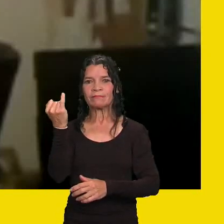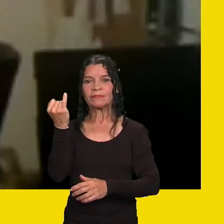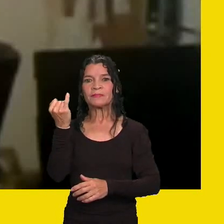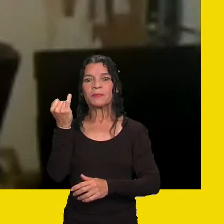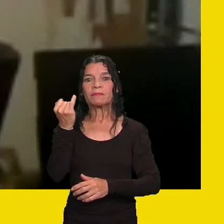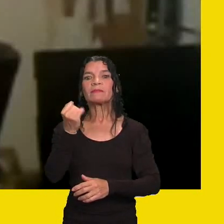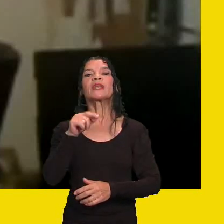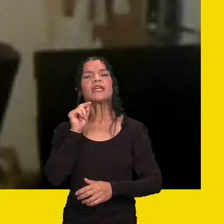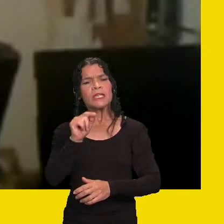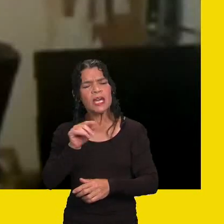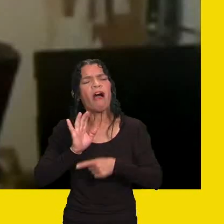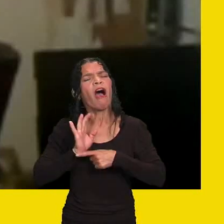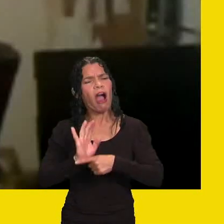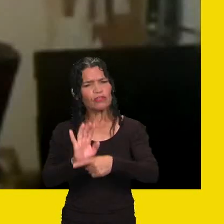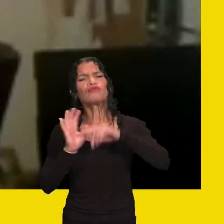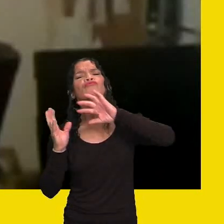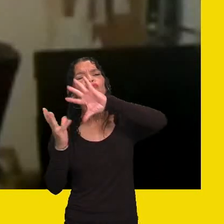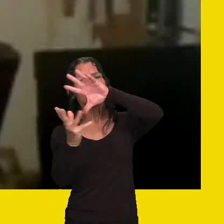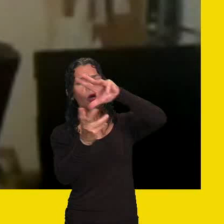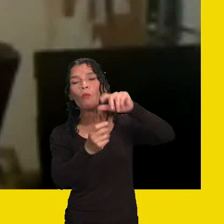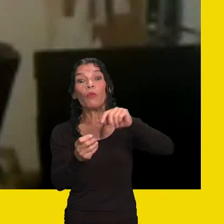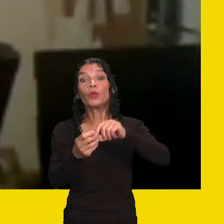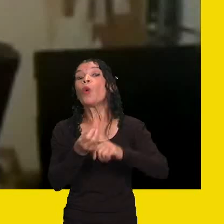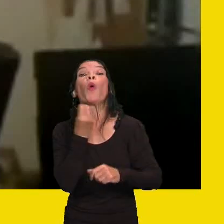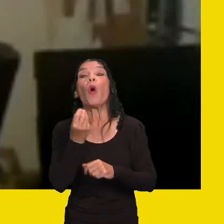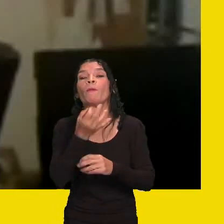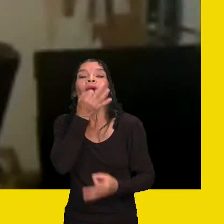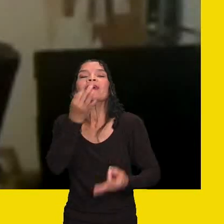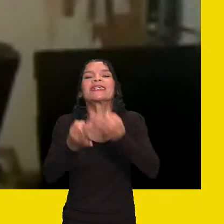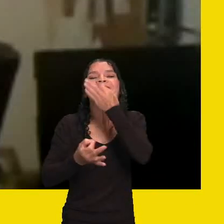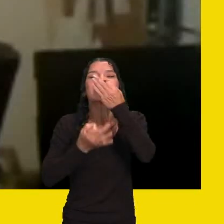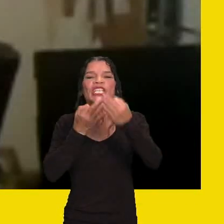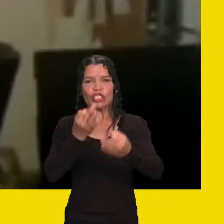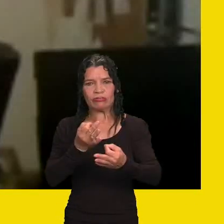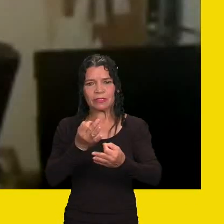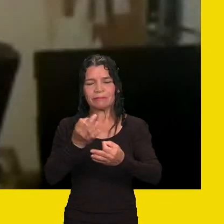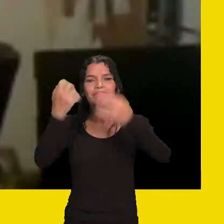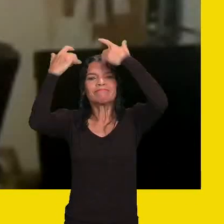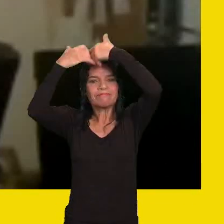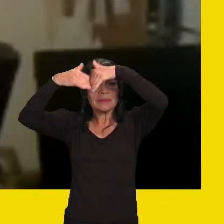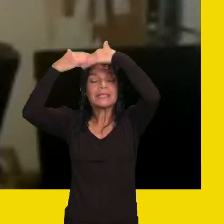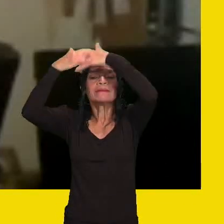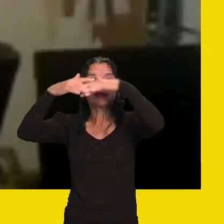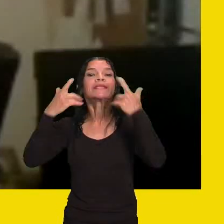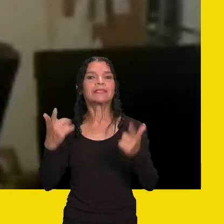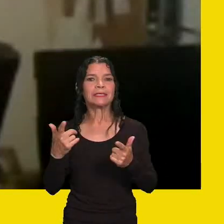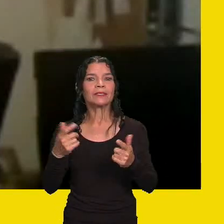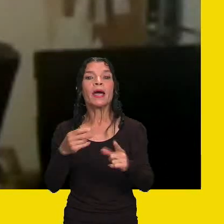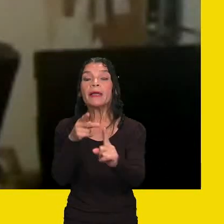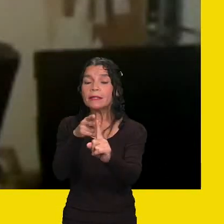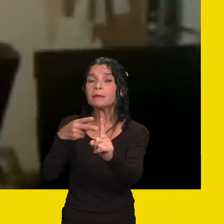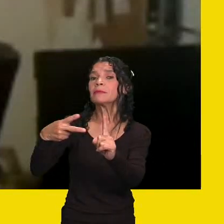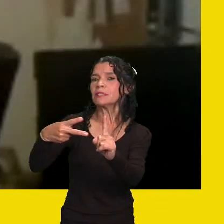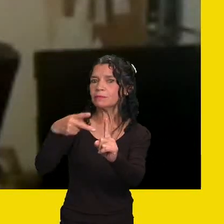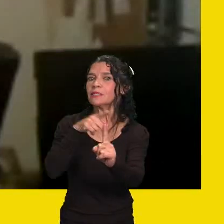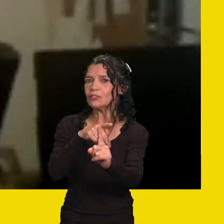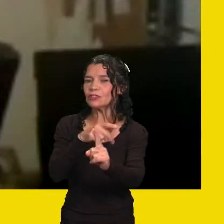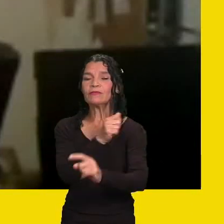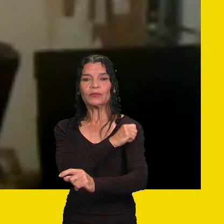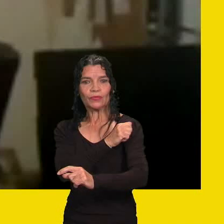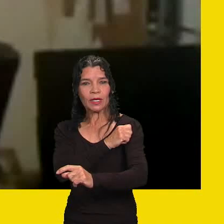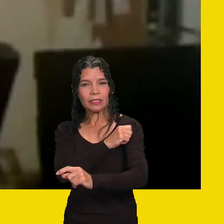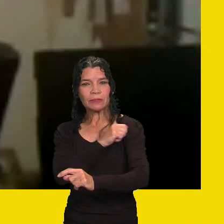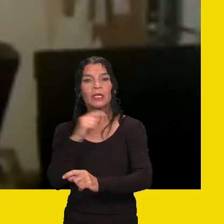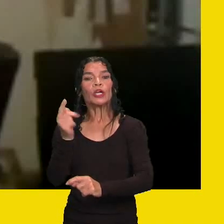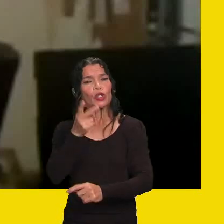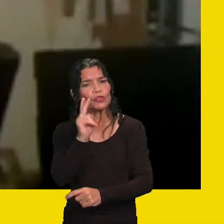sua contribuição para o mundo de forma crítica. A partir dessa perspectiva, a gente também